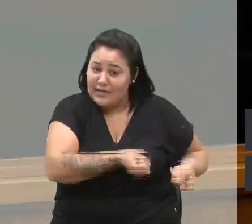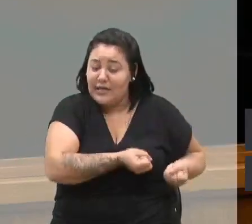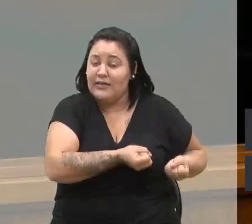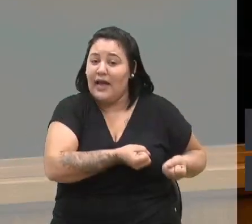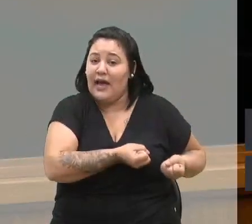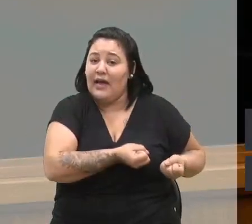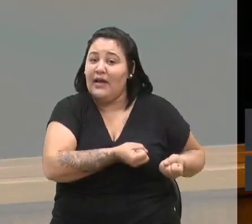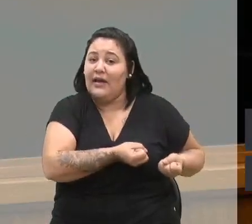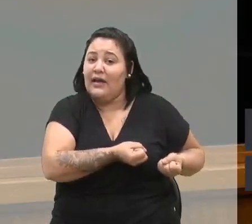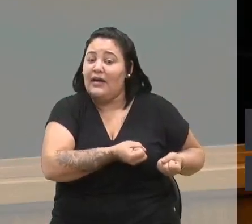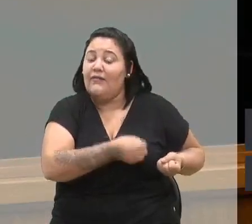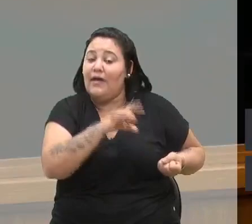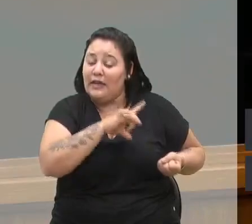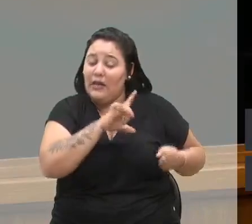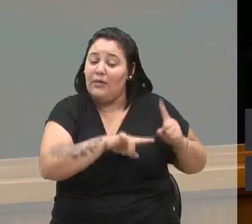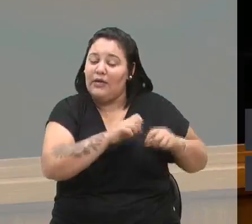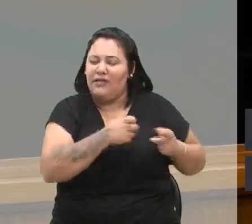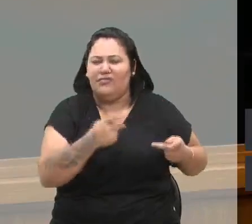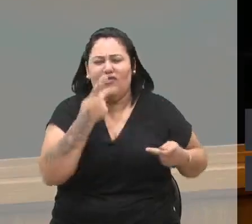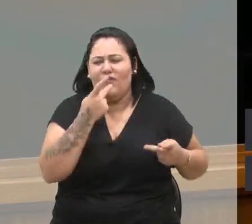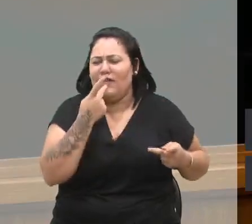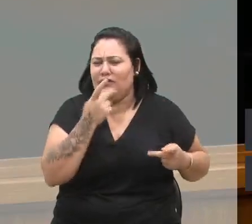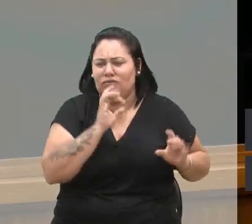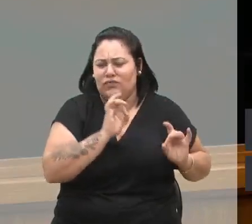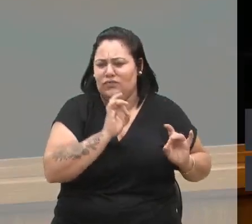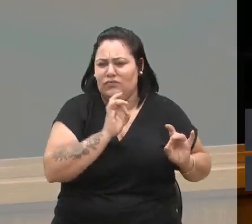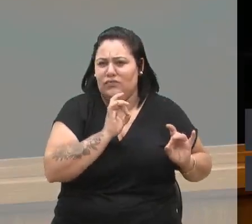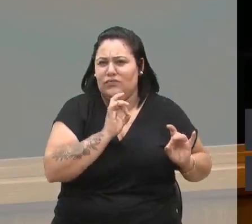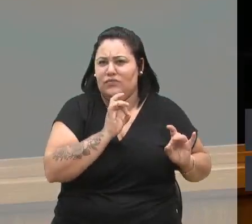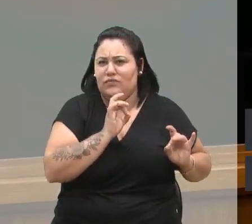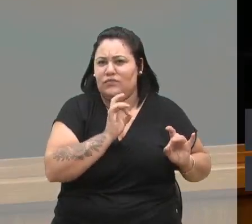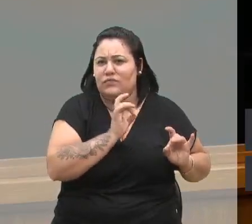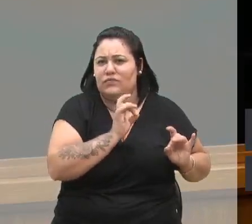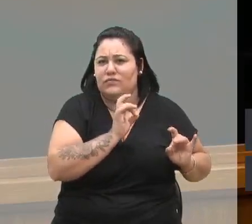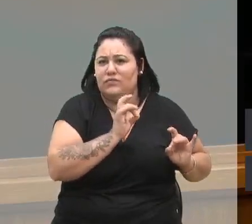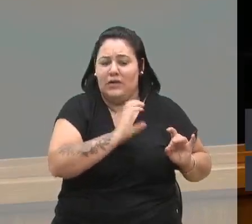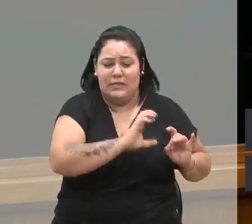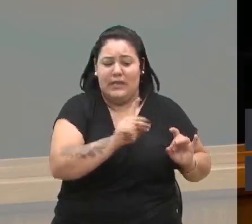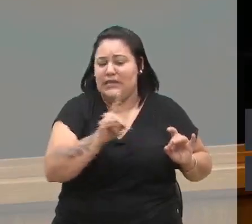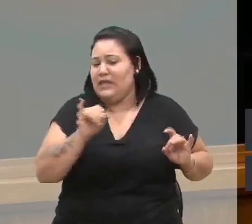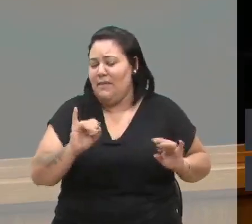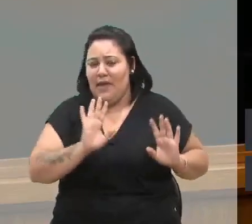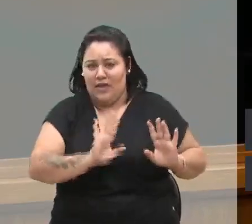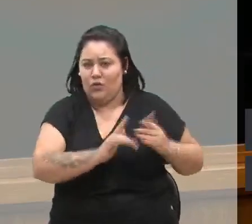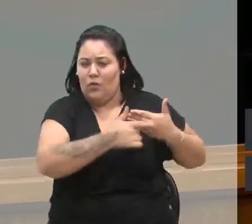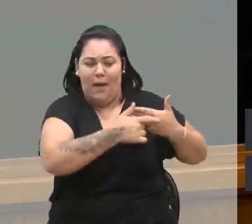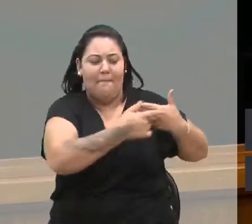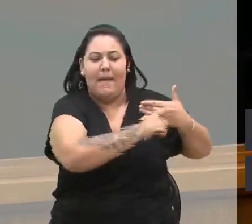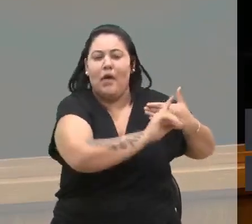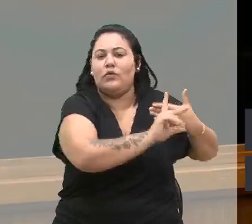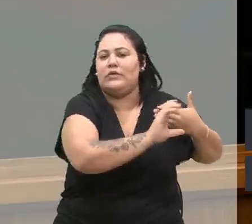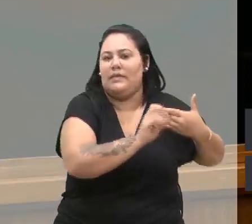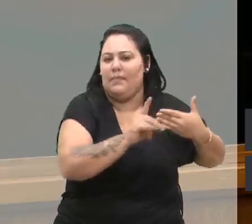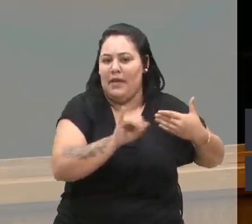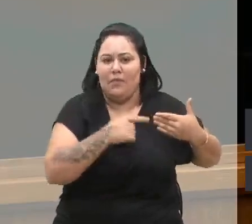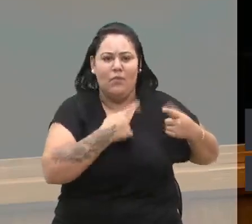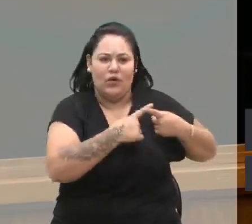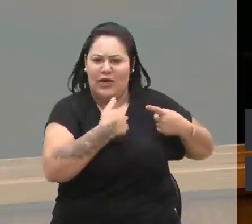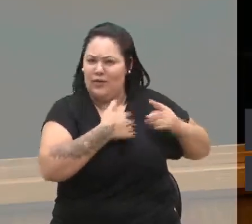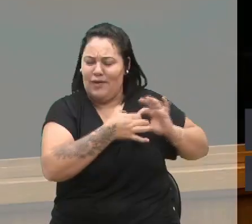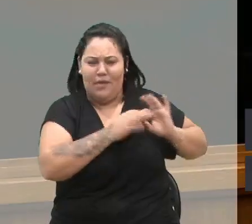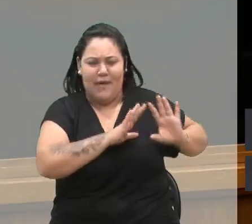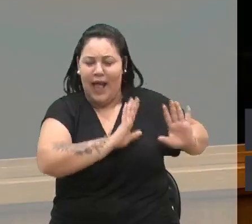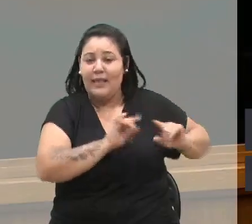falo aqui pela CPI, porque não tenho essa autorização, mas pelo menos por mim, enquanto vereador, e